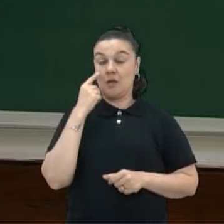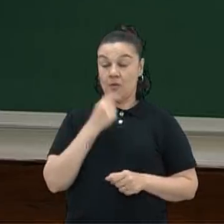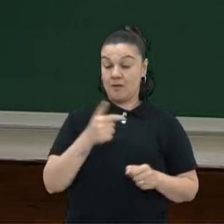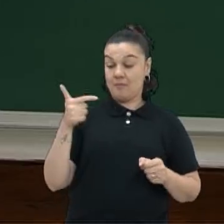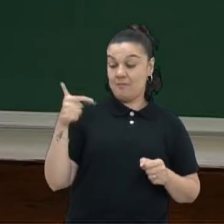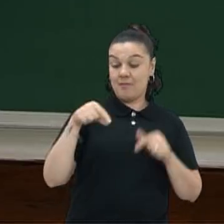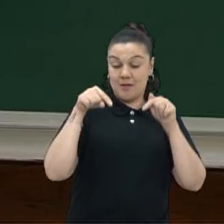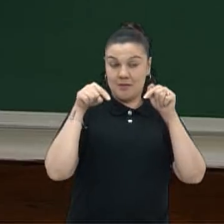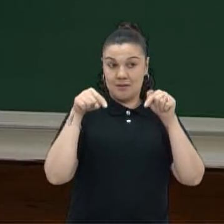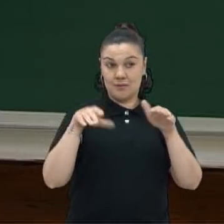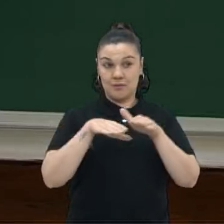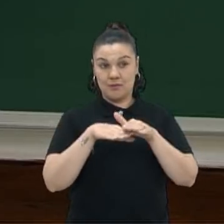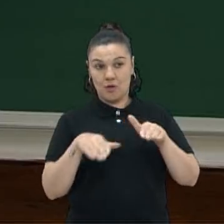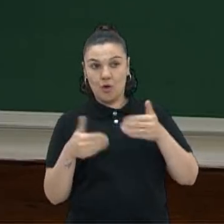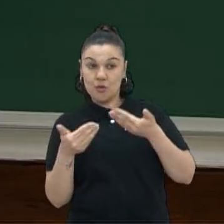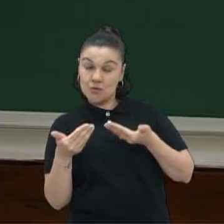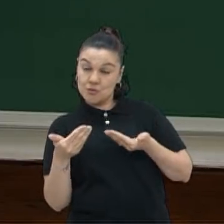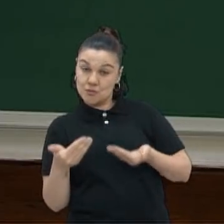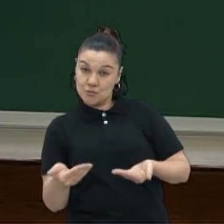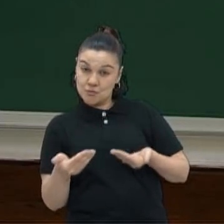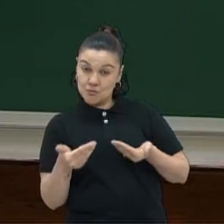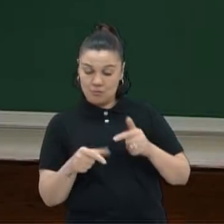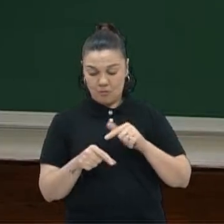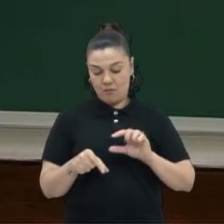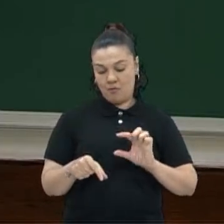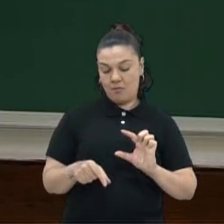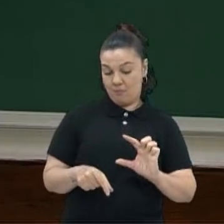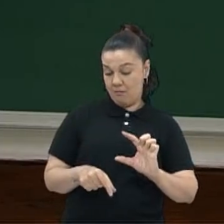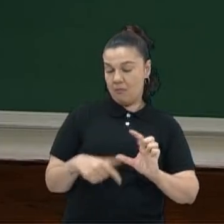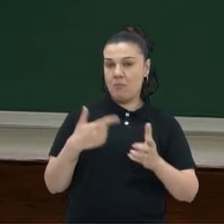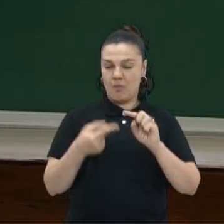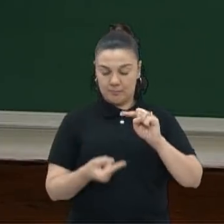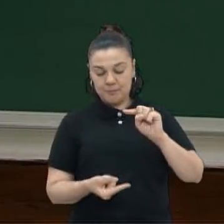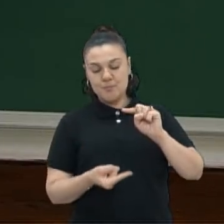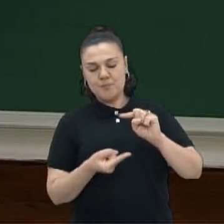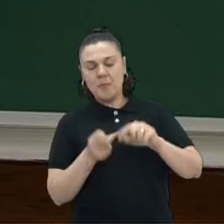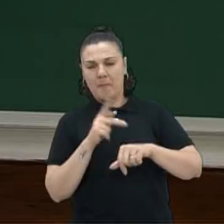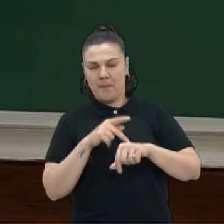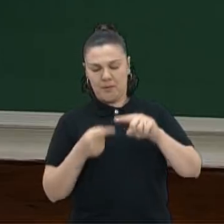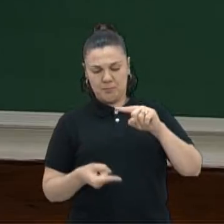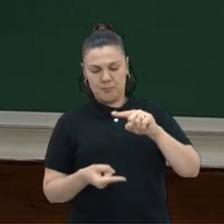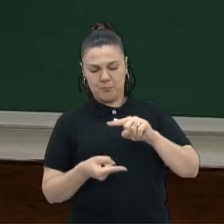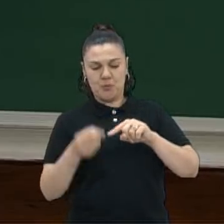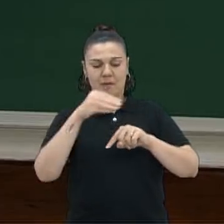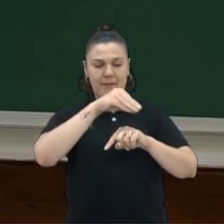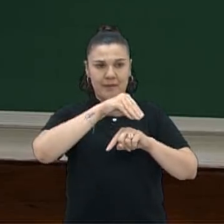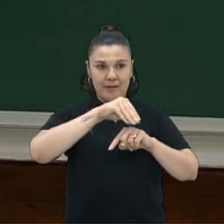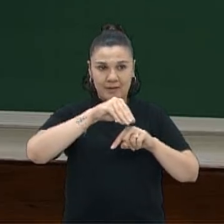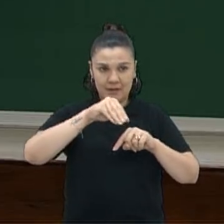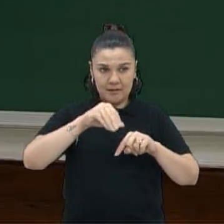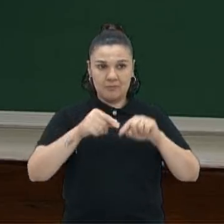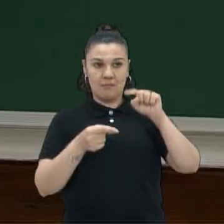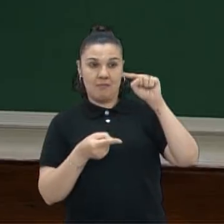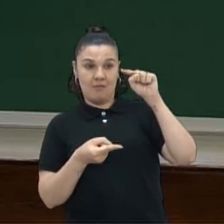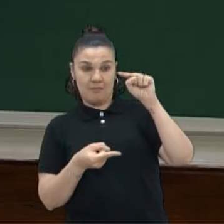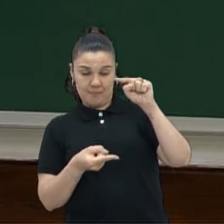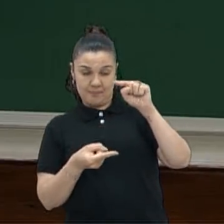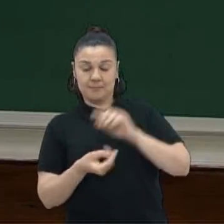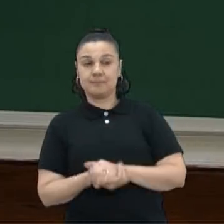segunda imagem, solo jovem. Perceba que a rocha já está um pouquinho menor e o solo já está um pouco mais